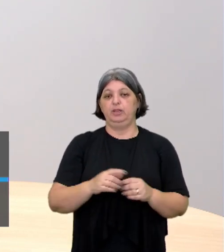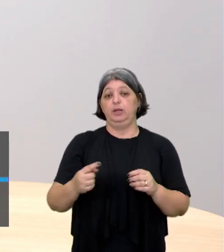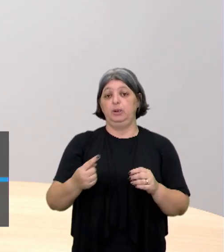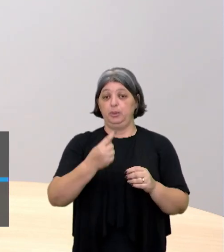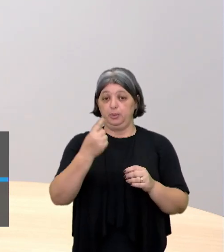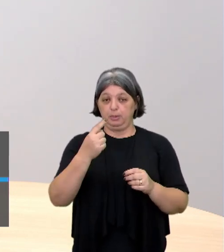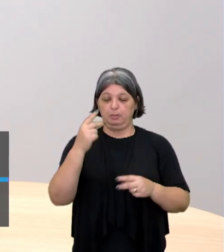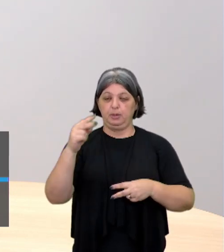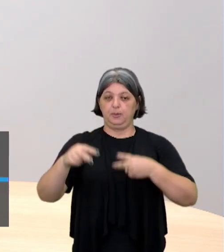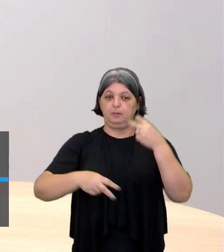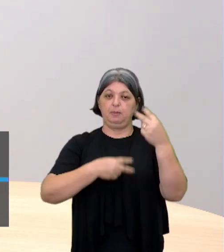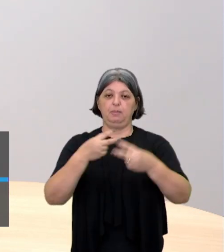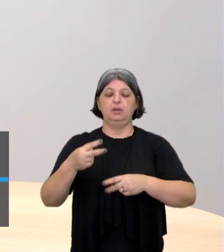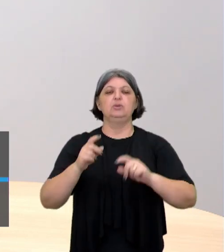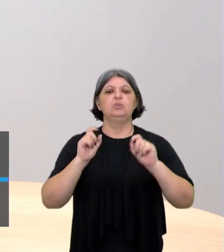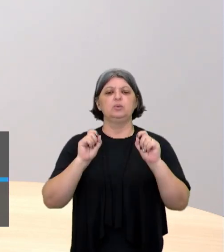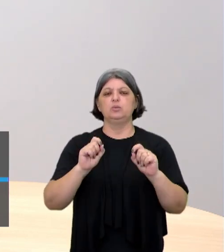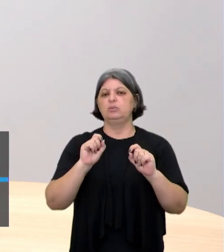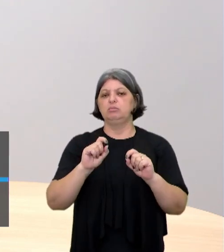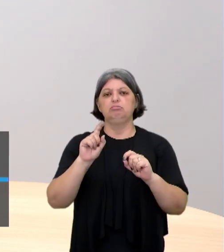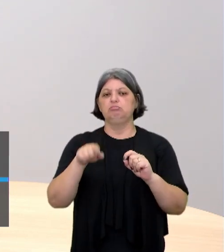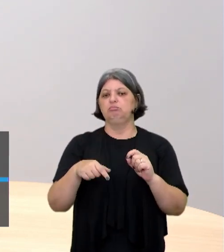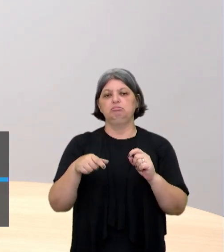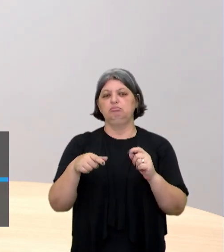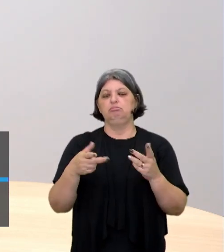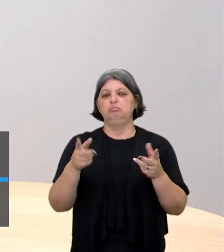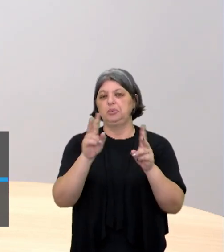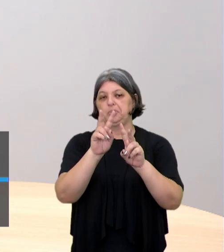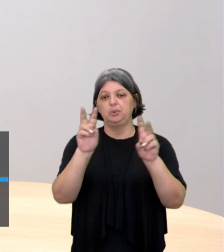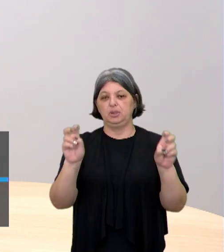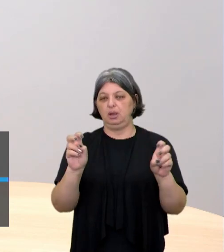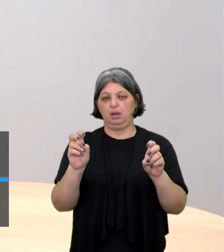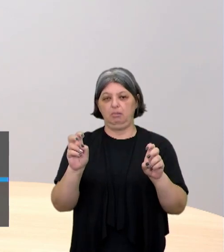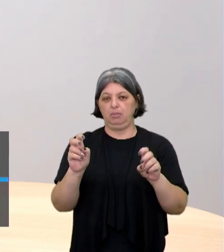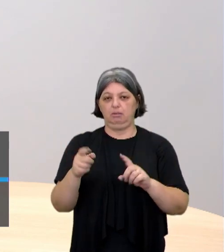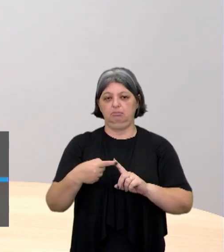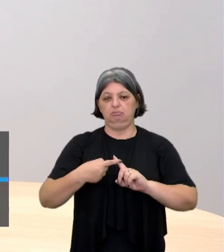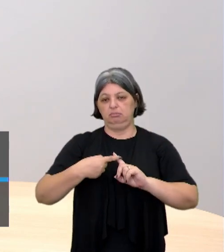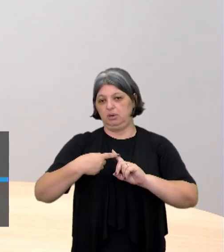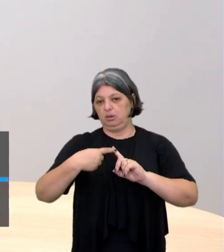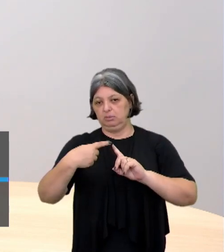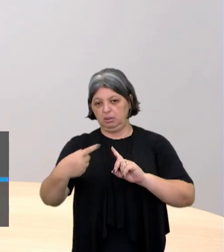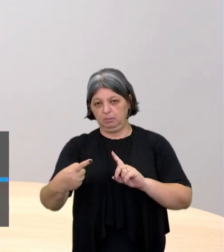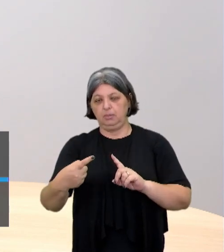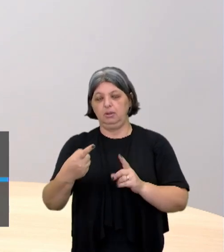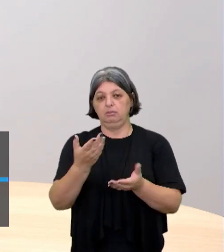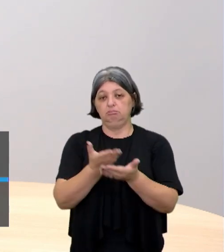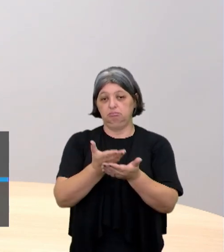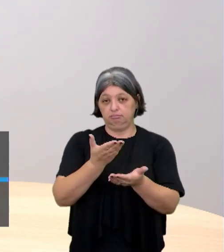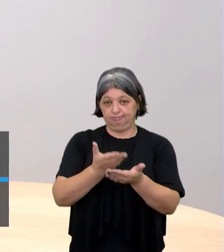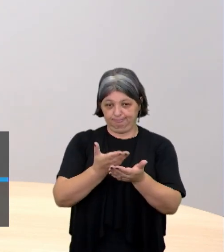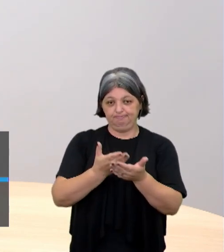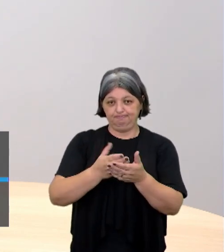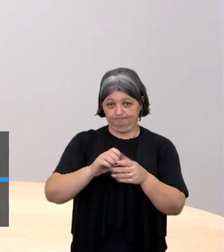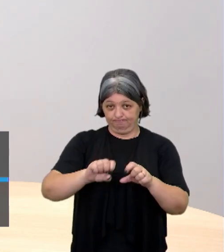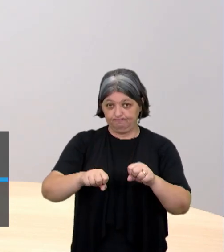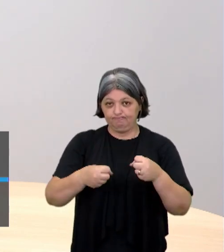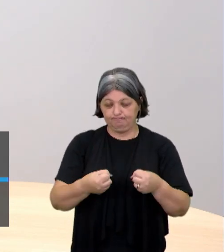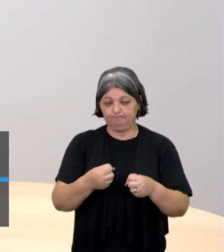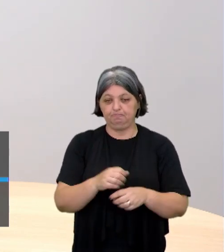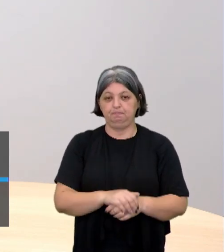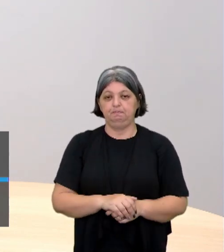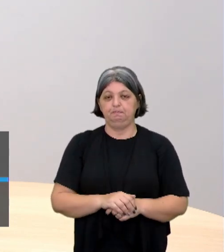E para que serve, qual é a função, né, dessa Semana de Estudos Intensivos? É precisamente o momento em que a gente